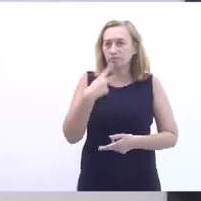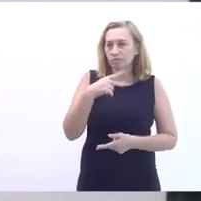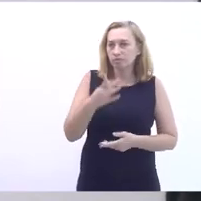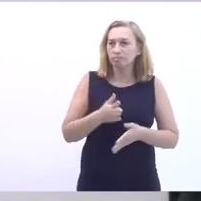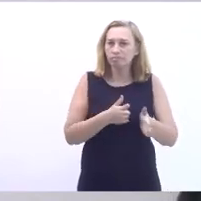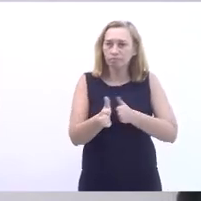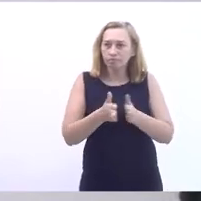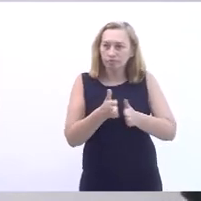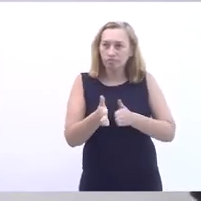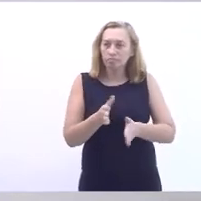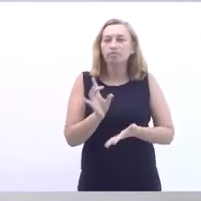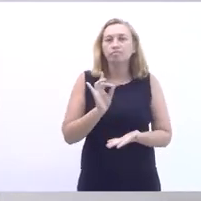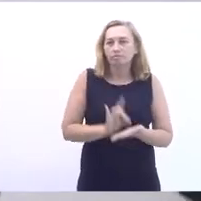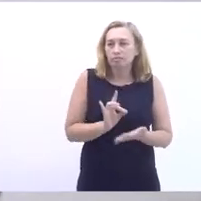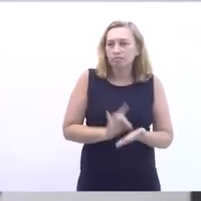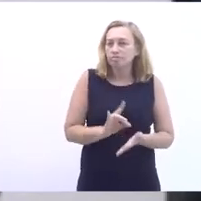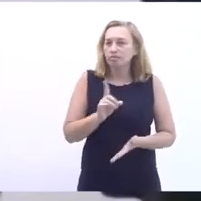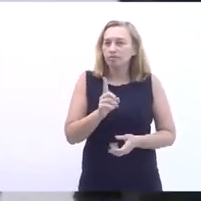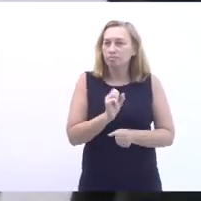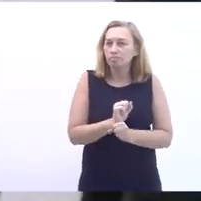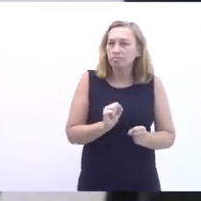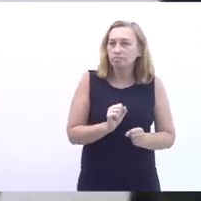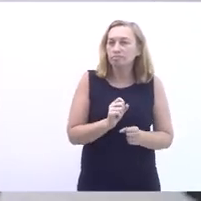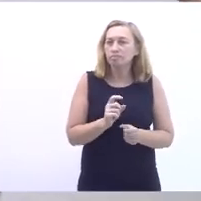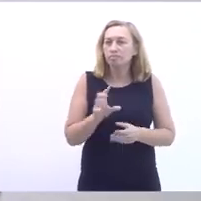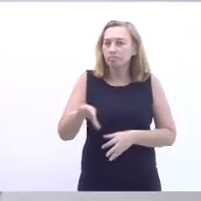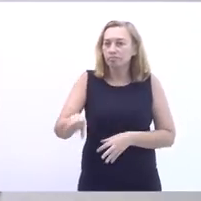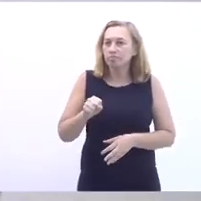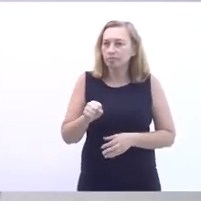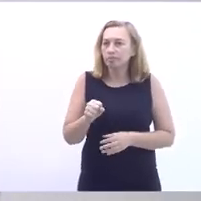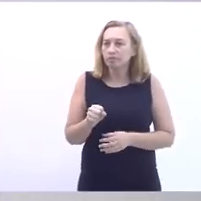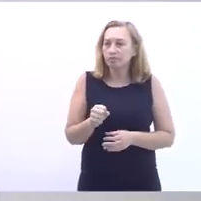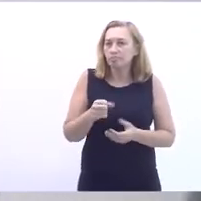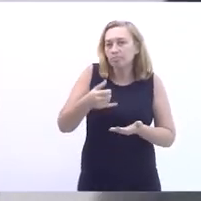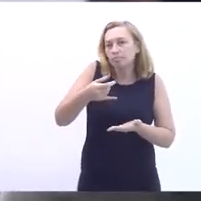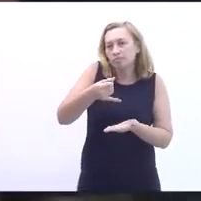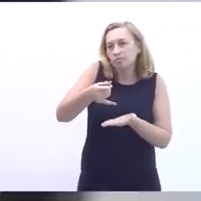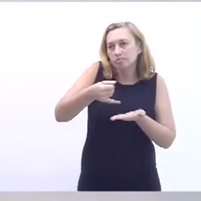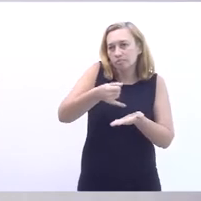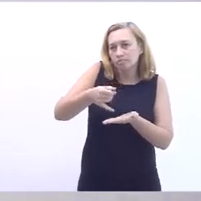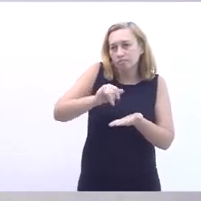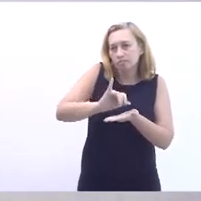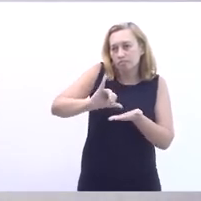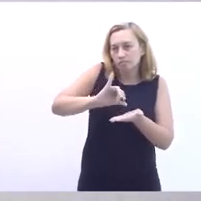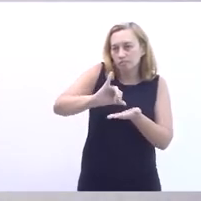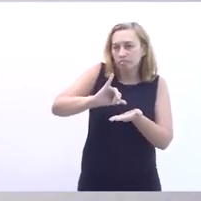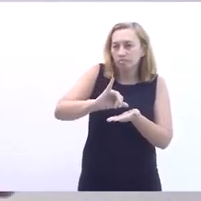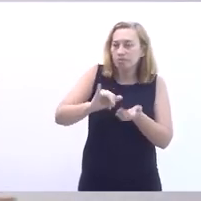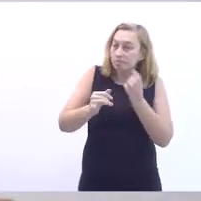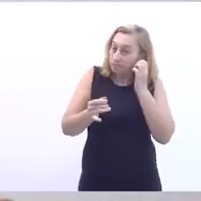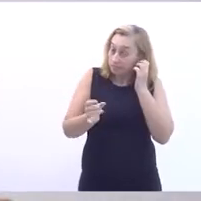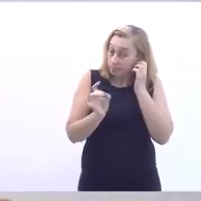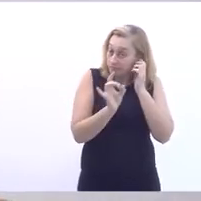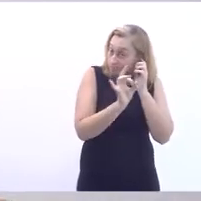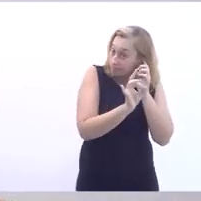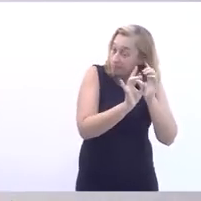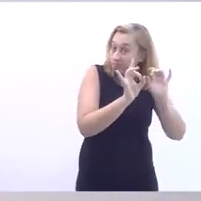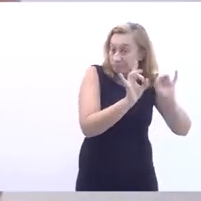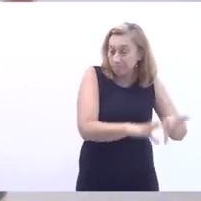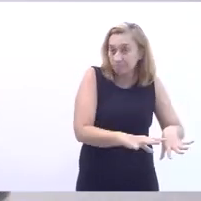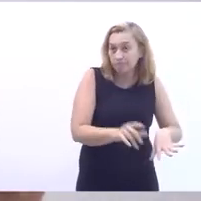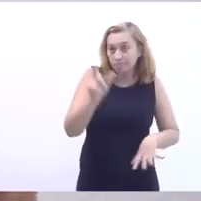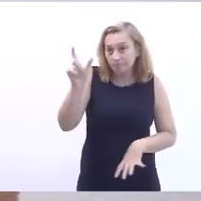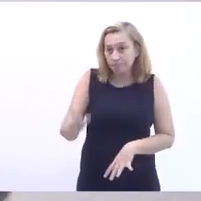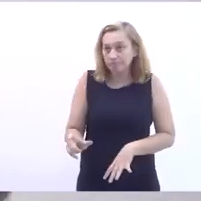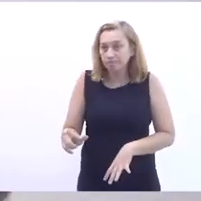céus é acesso de verdade não adianta pegar um frasco de óleo e simplesmente abandonar aquele paciente